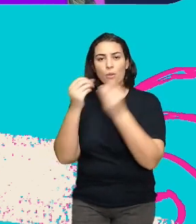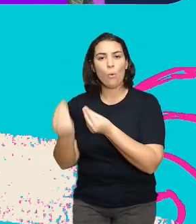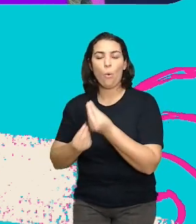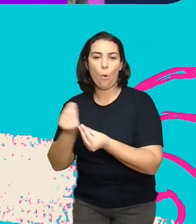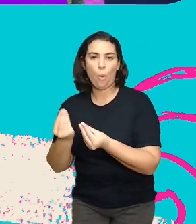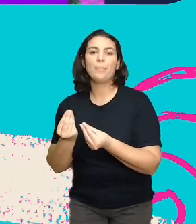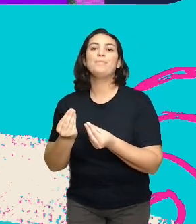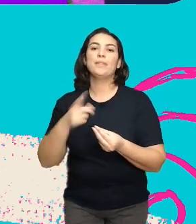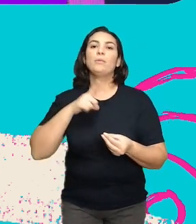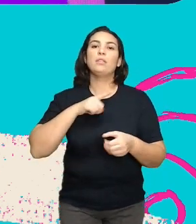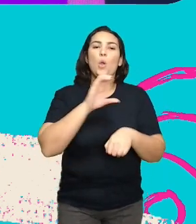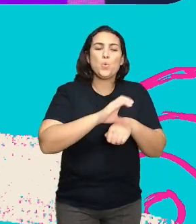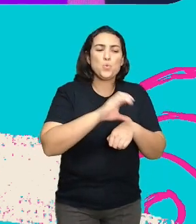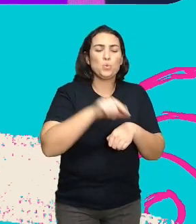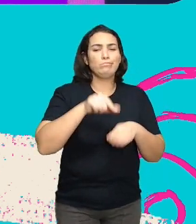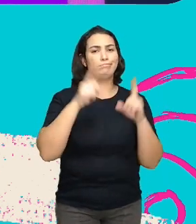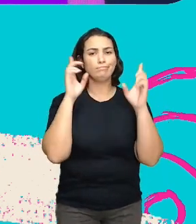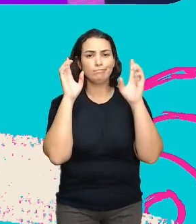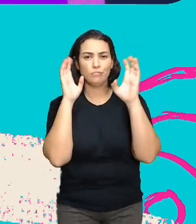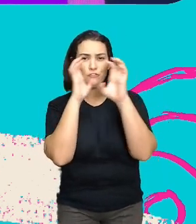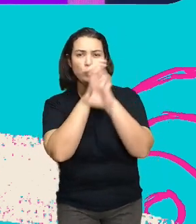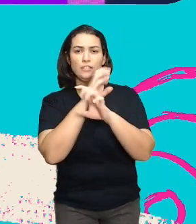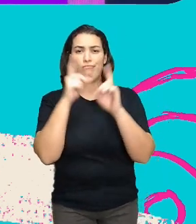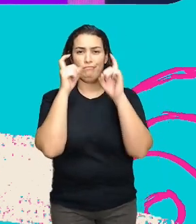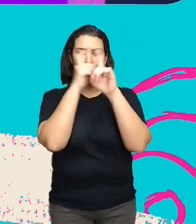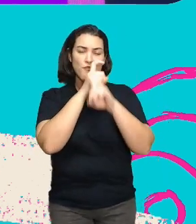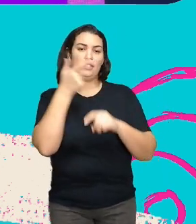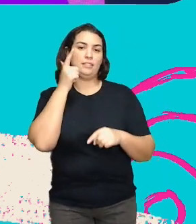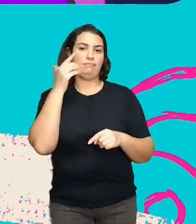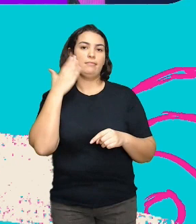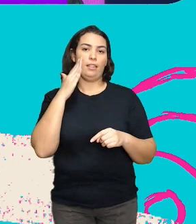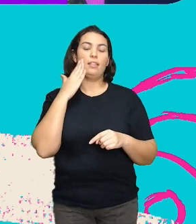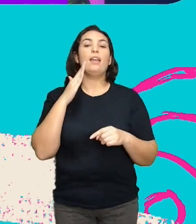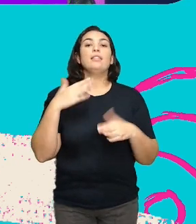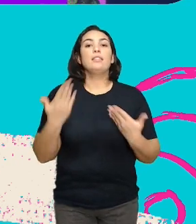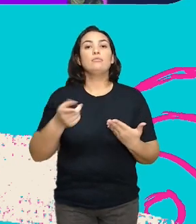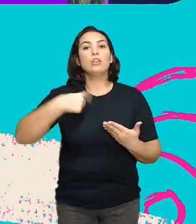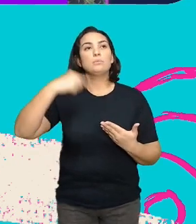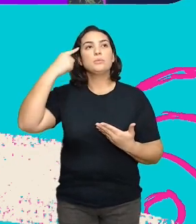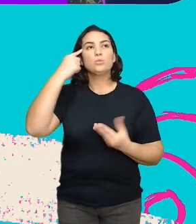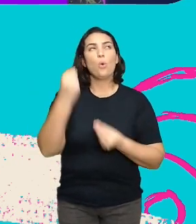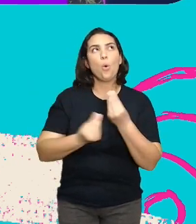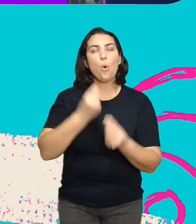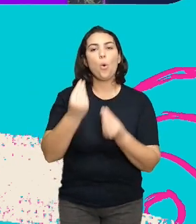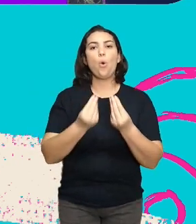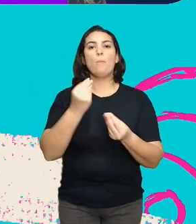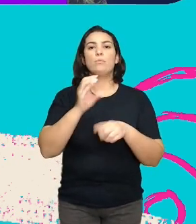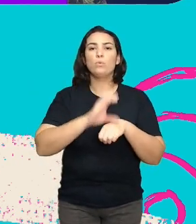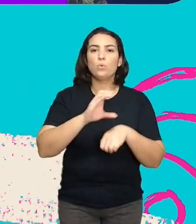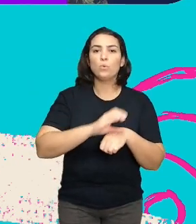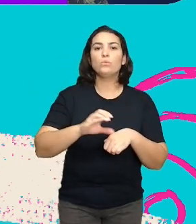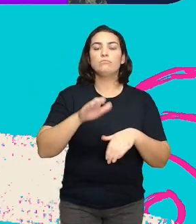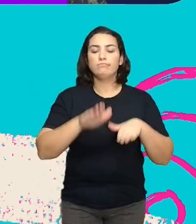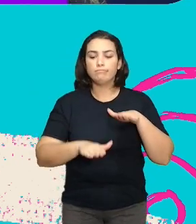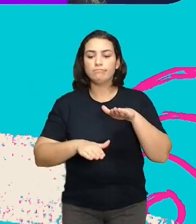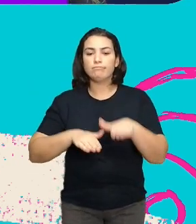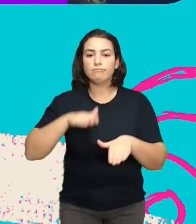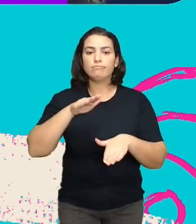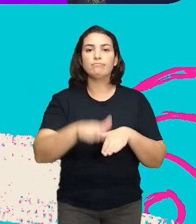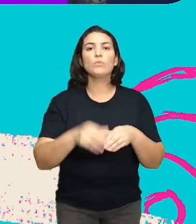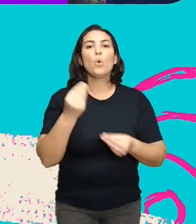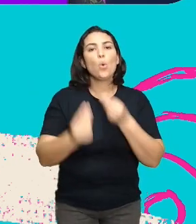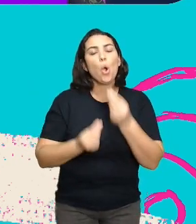complexo e consiga seguir nesse curso. Então, a gente começou a pensar ali no despertar, primeiros passos, como que a gente começa a